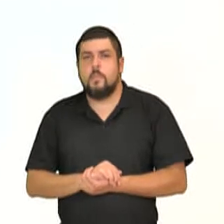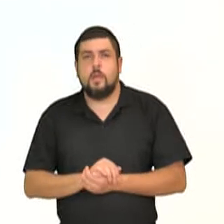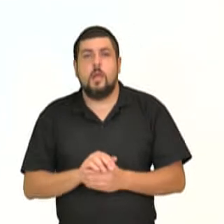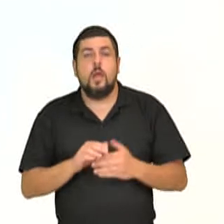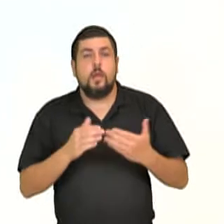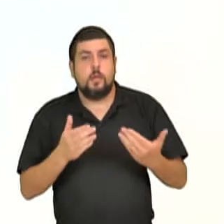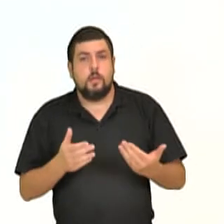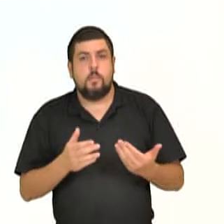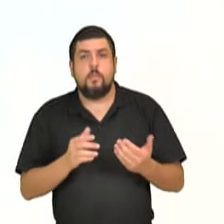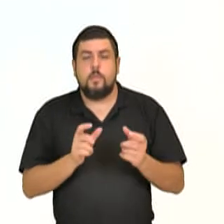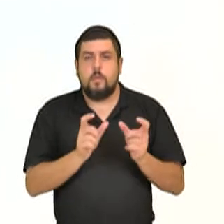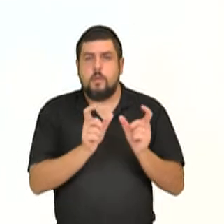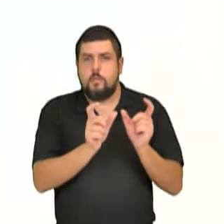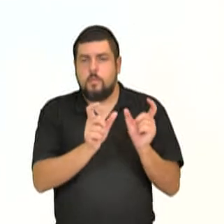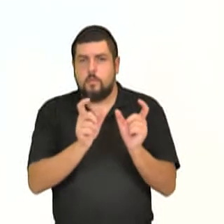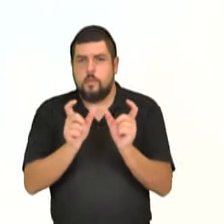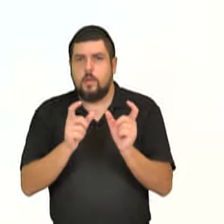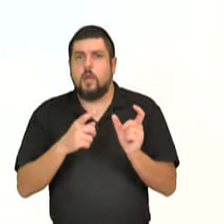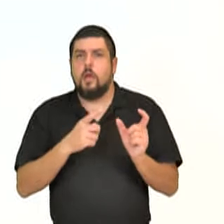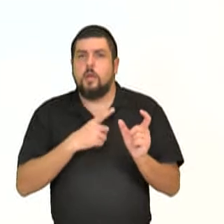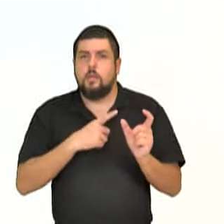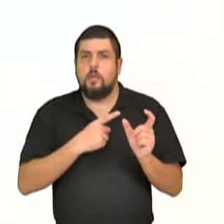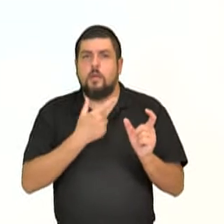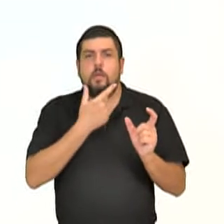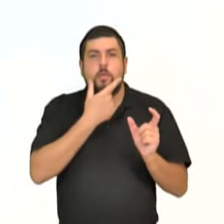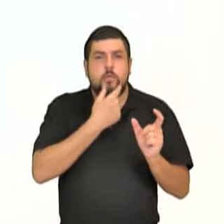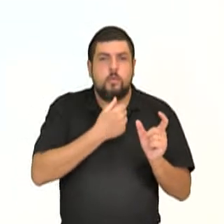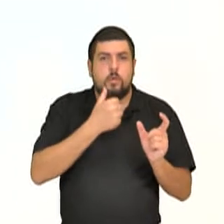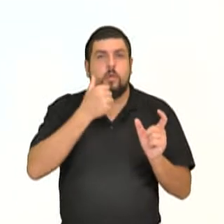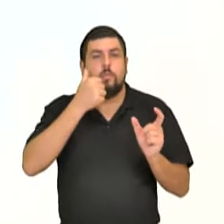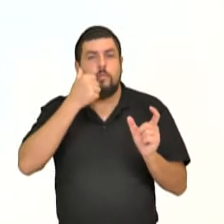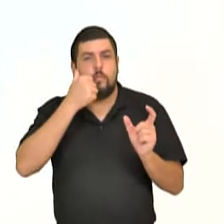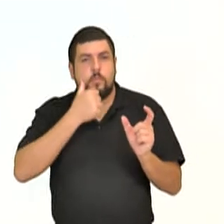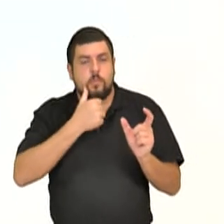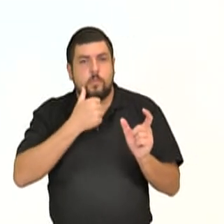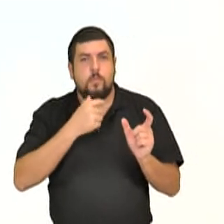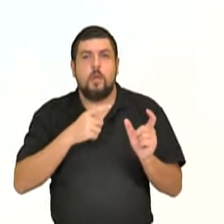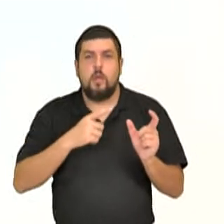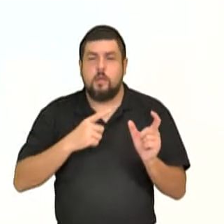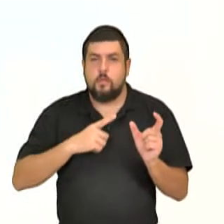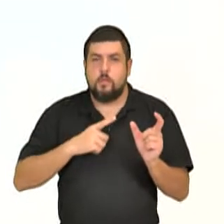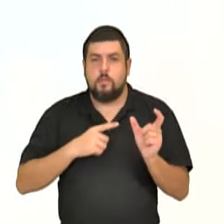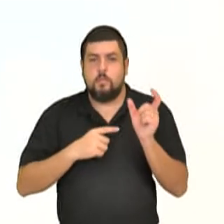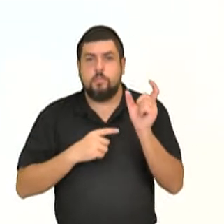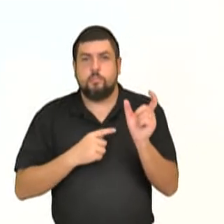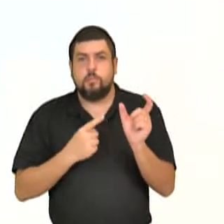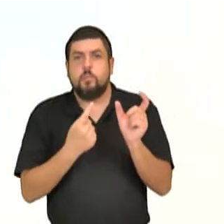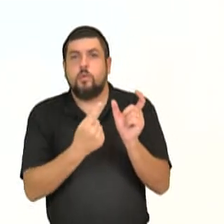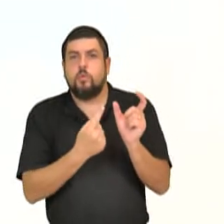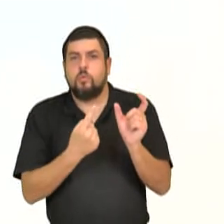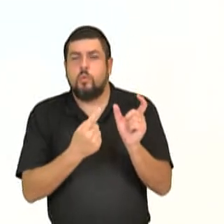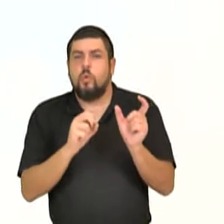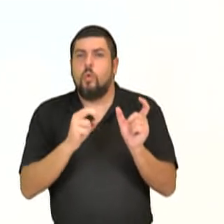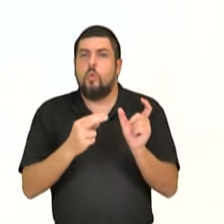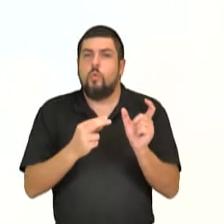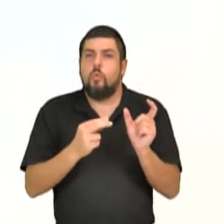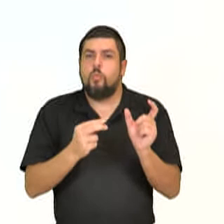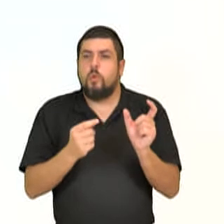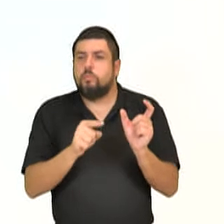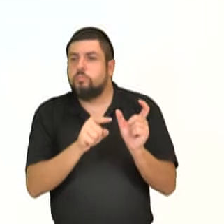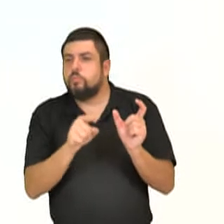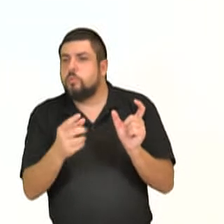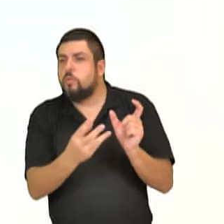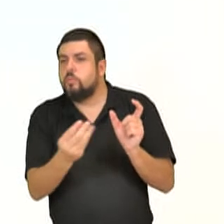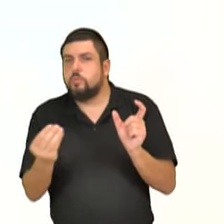palavras que têm a forma feminina, masculina, a forma singular e plural. E acompanham